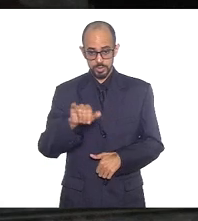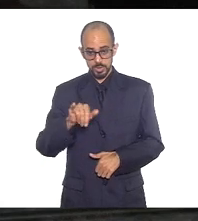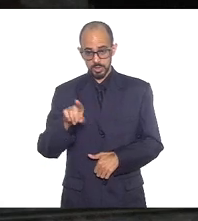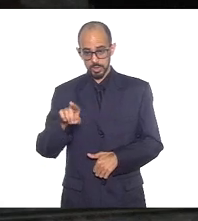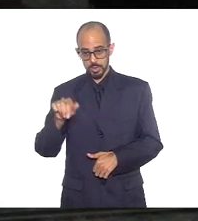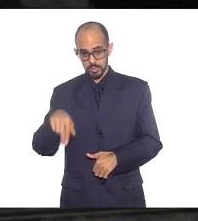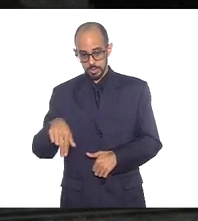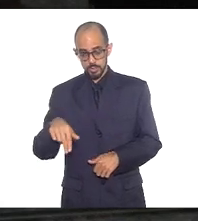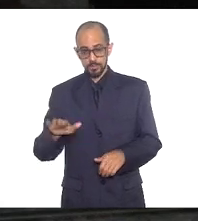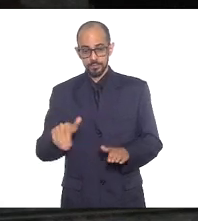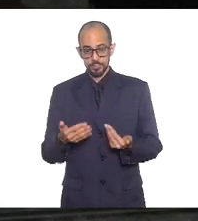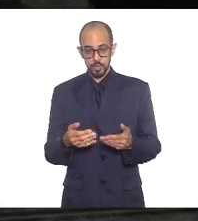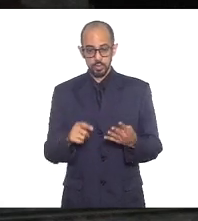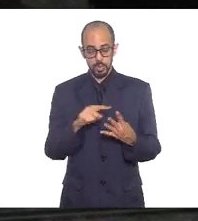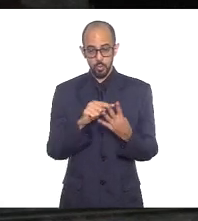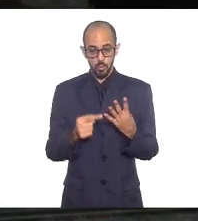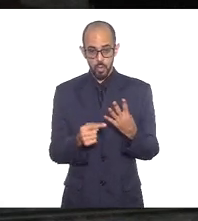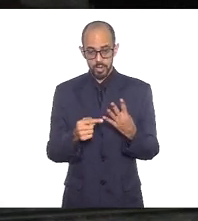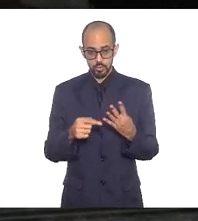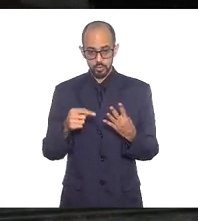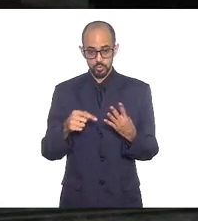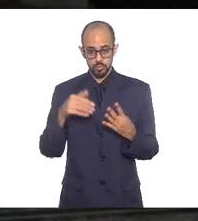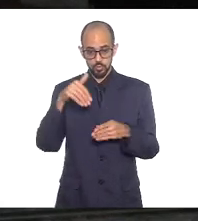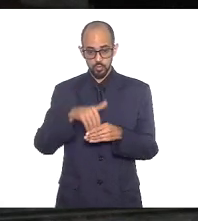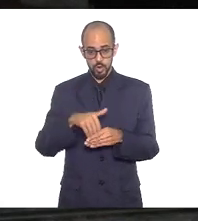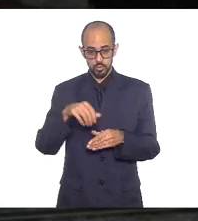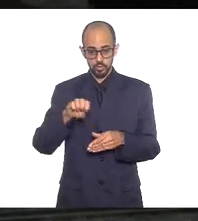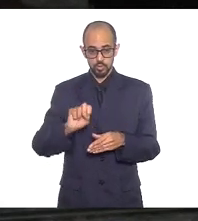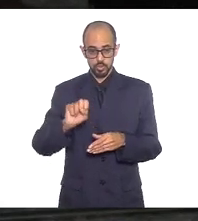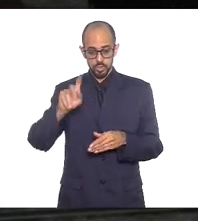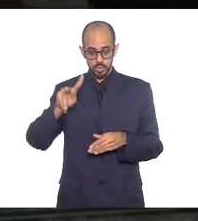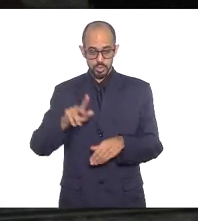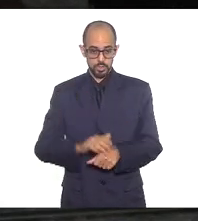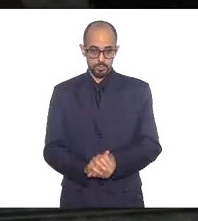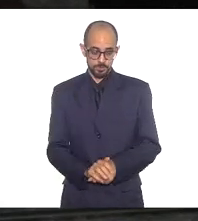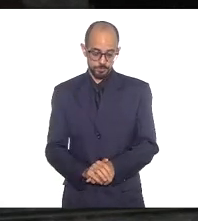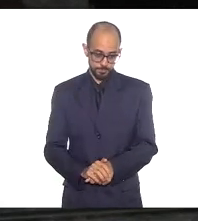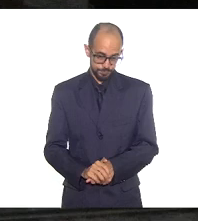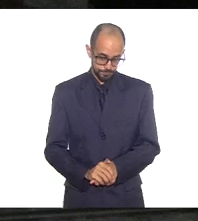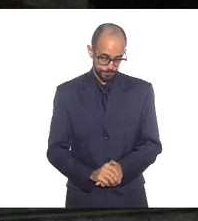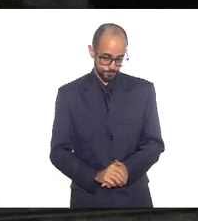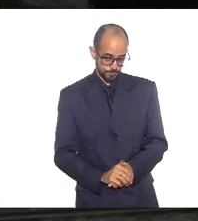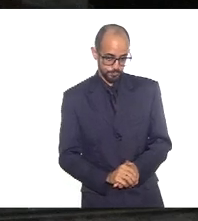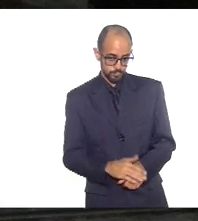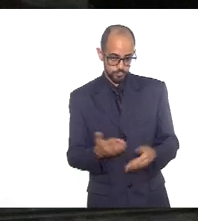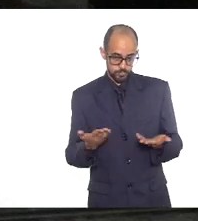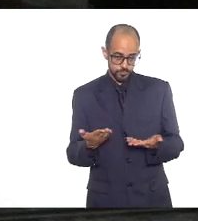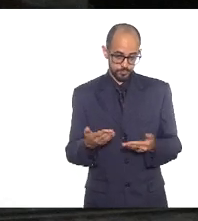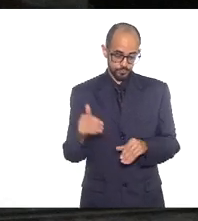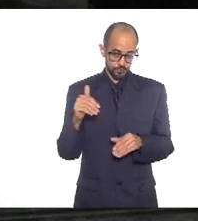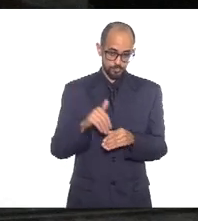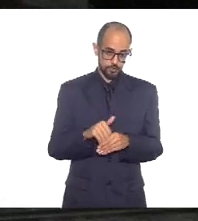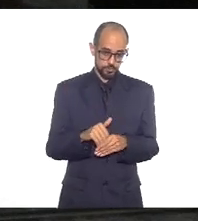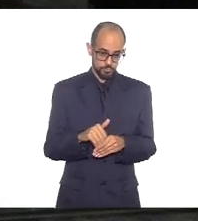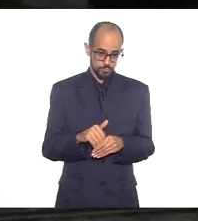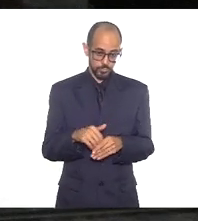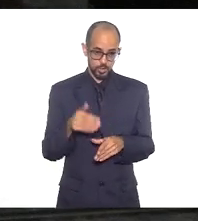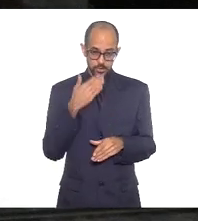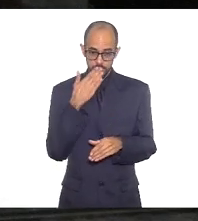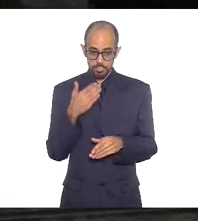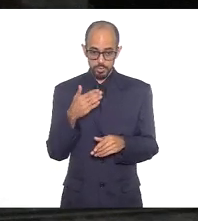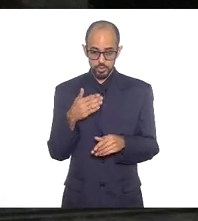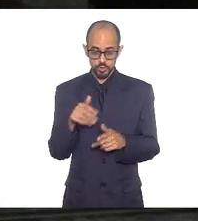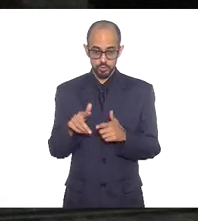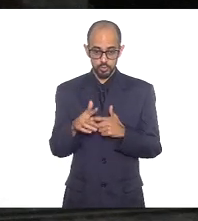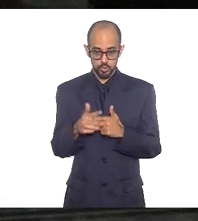votos computados. Então, vamos votar agora a pedido de